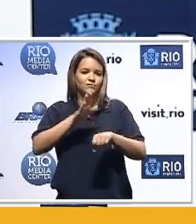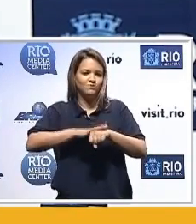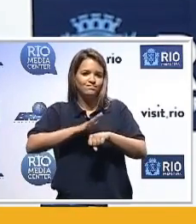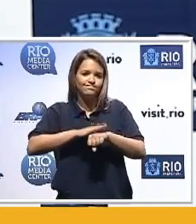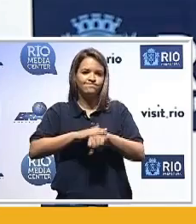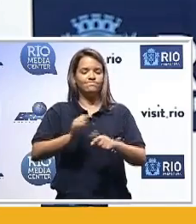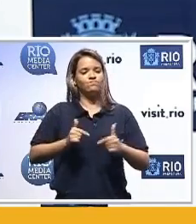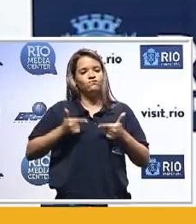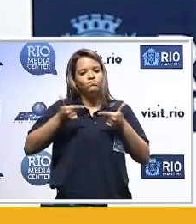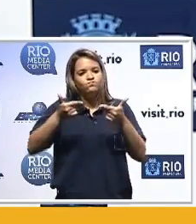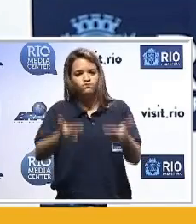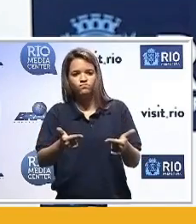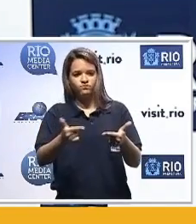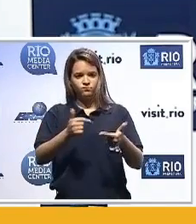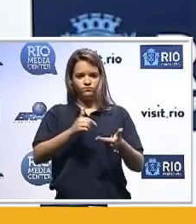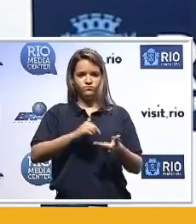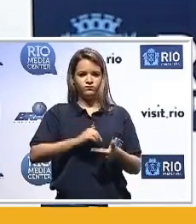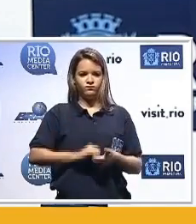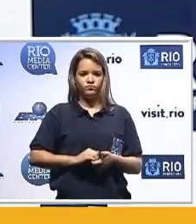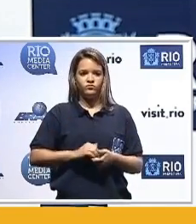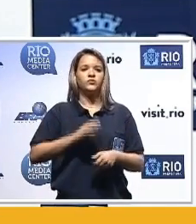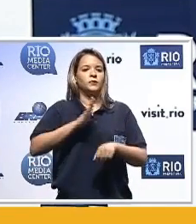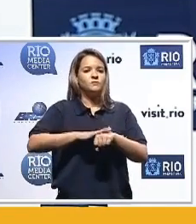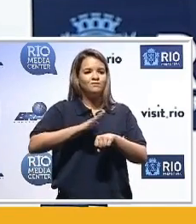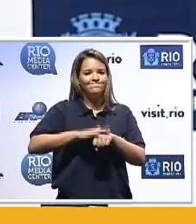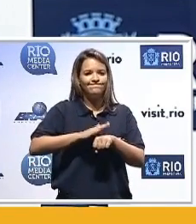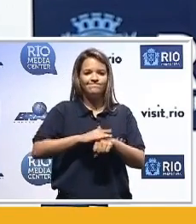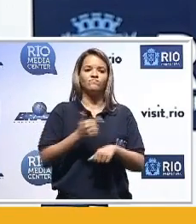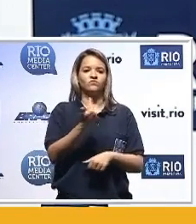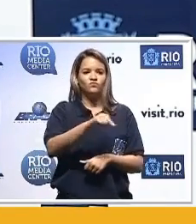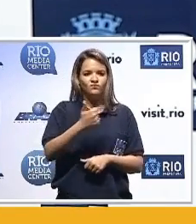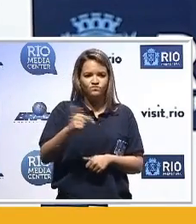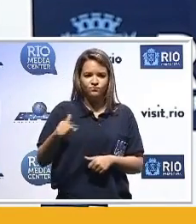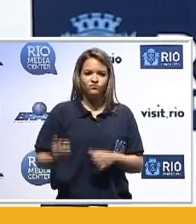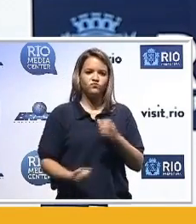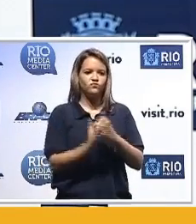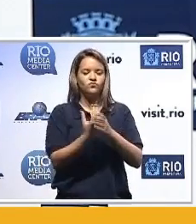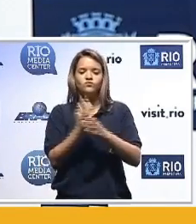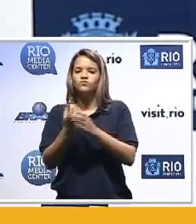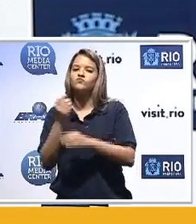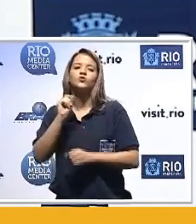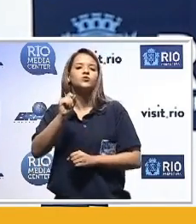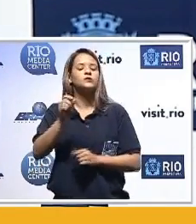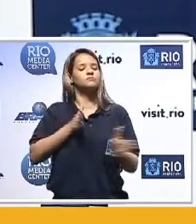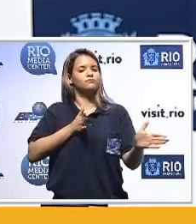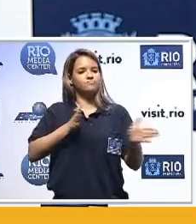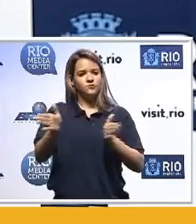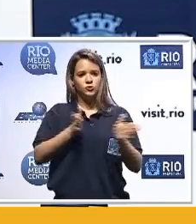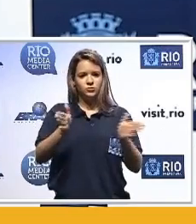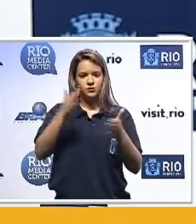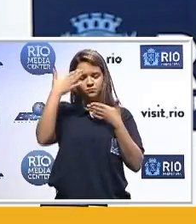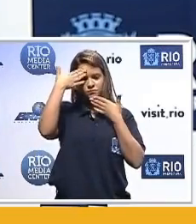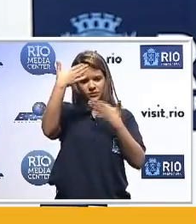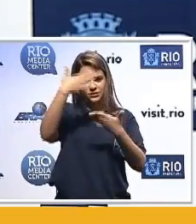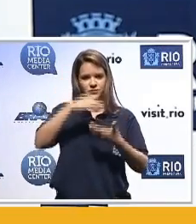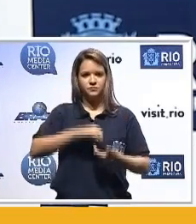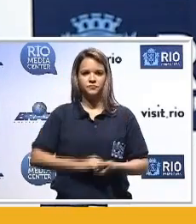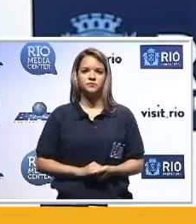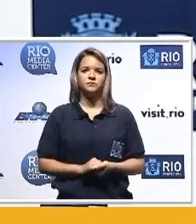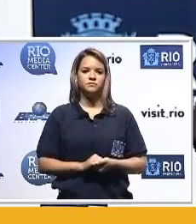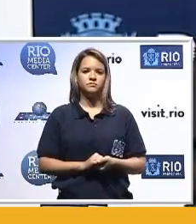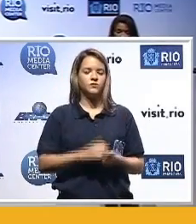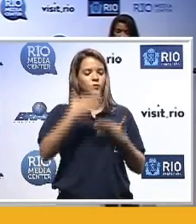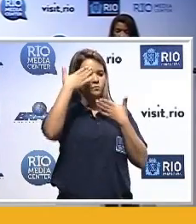necessários para cada vez mais criar os acessos fáceis a quem necessita. Muito obrigado. Muito